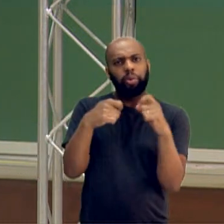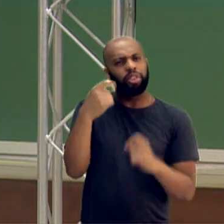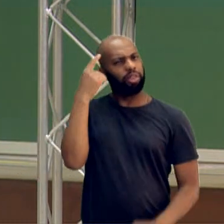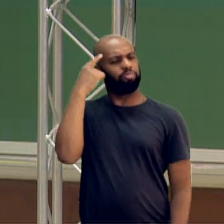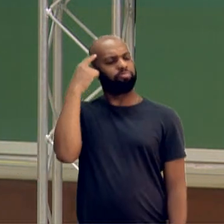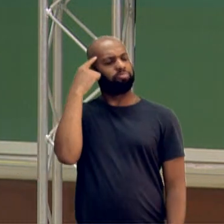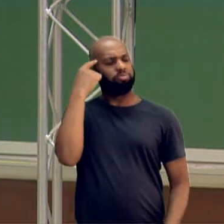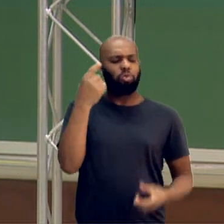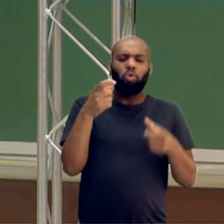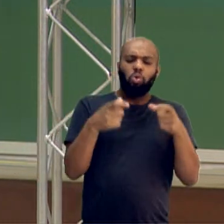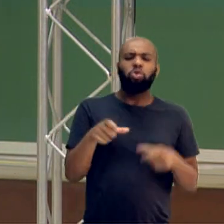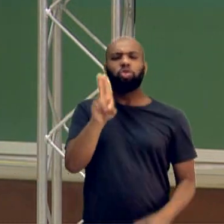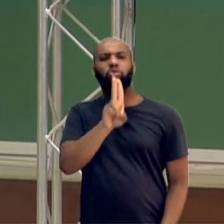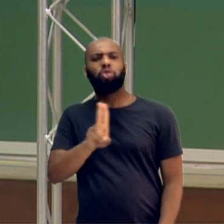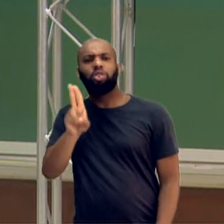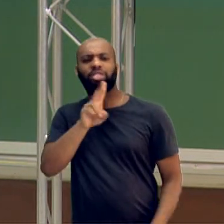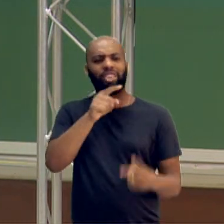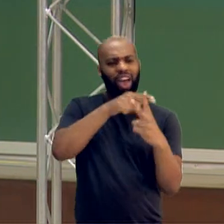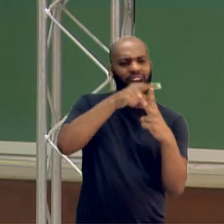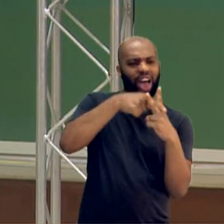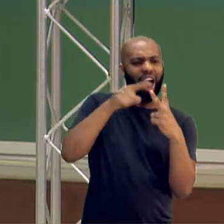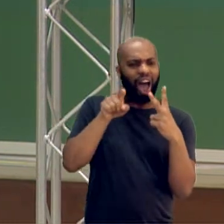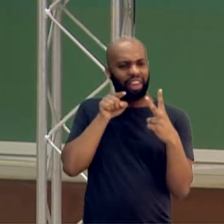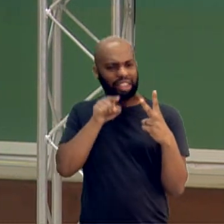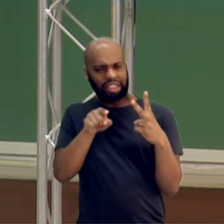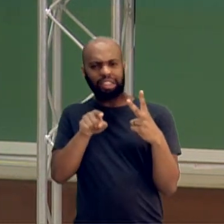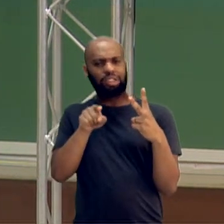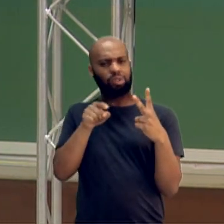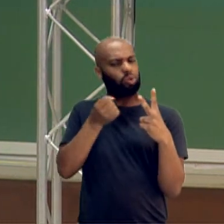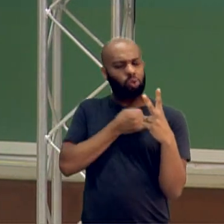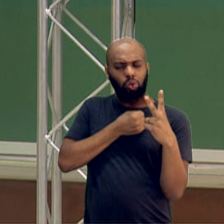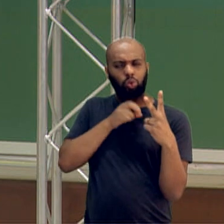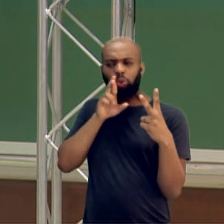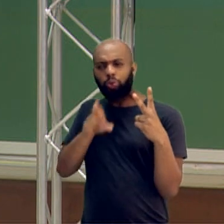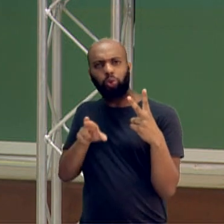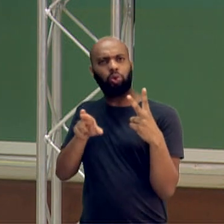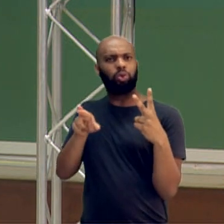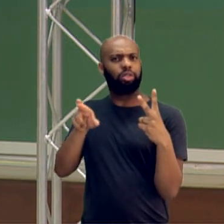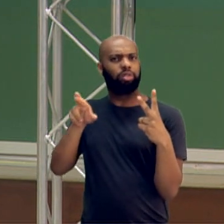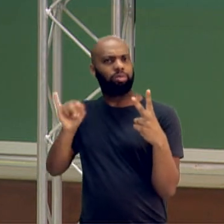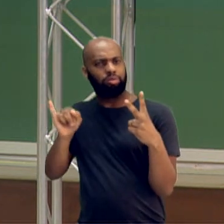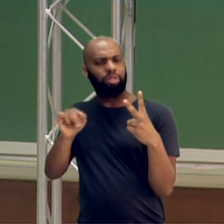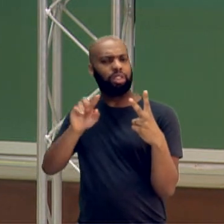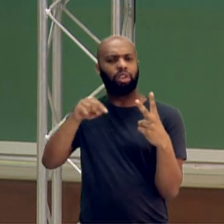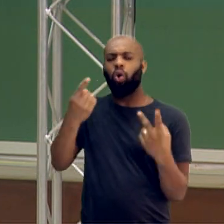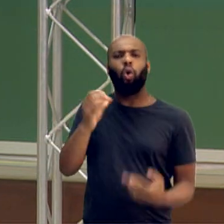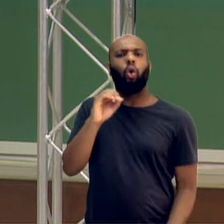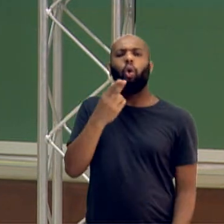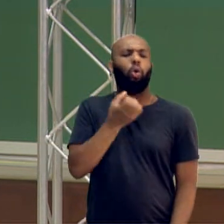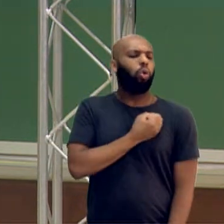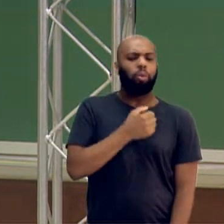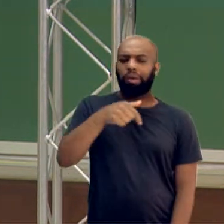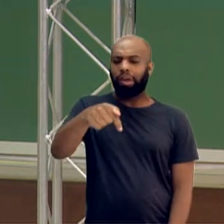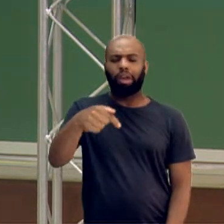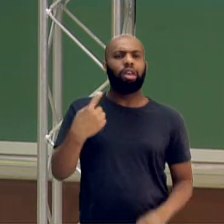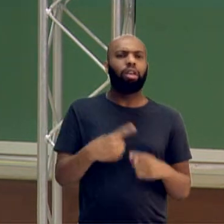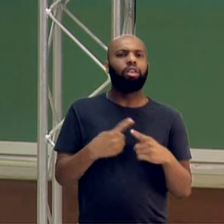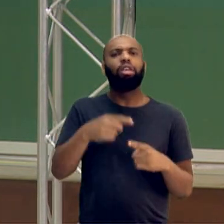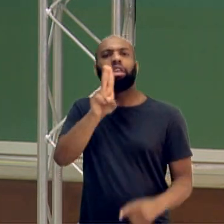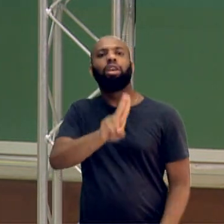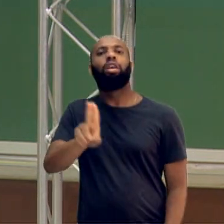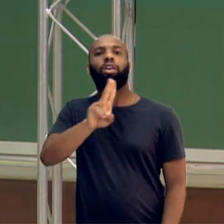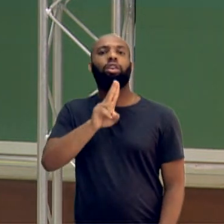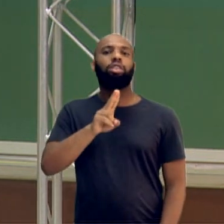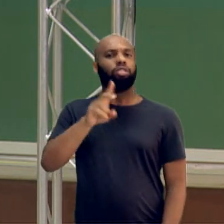mas onde eu vou aplicar essa raiz? Onde eu vou aplicar esse conjunto de propriedade? Para que ele serve no meu dia a dia?